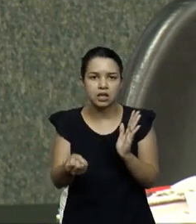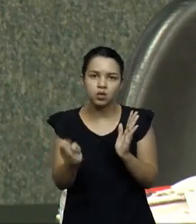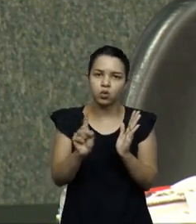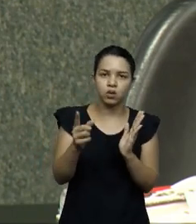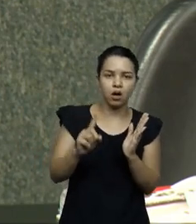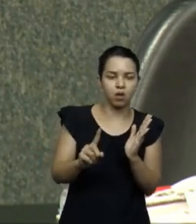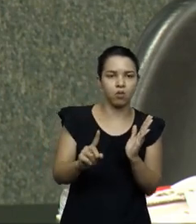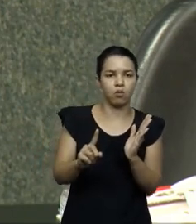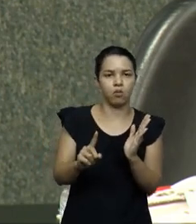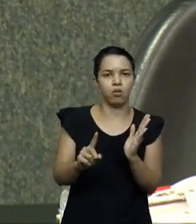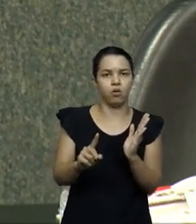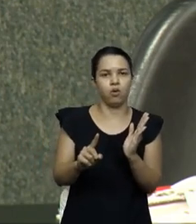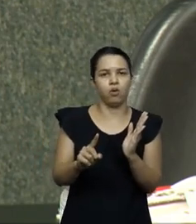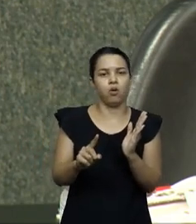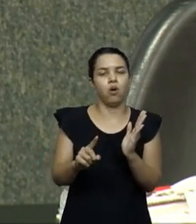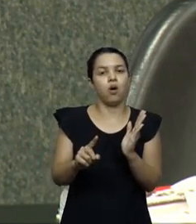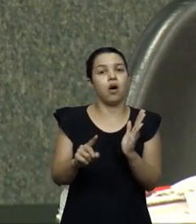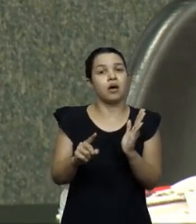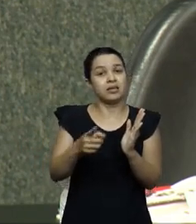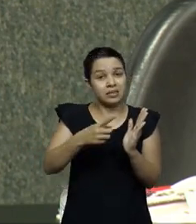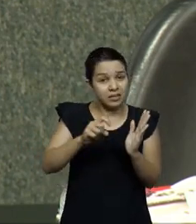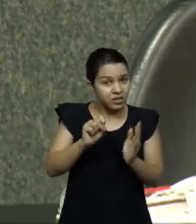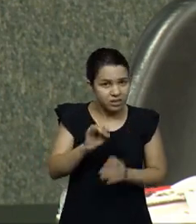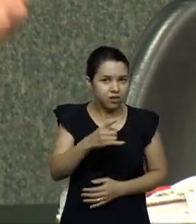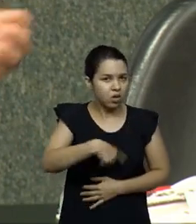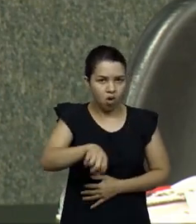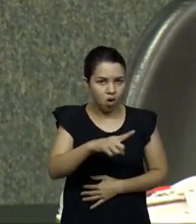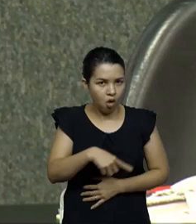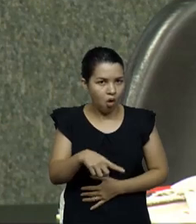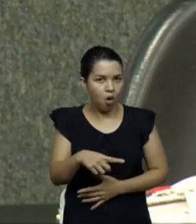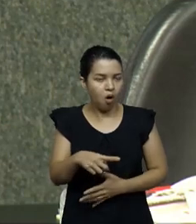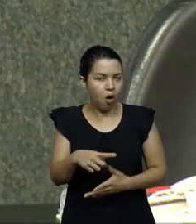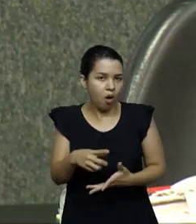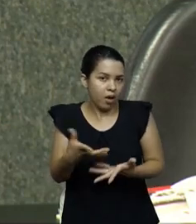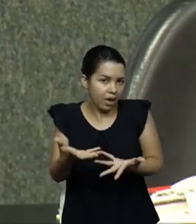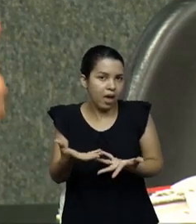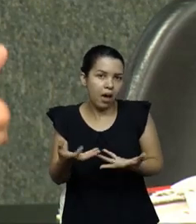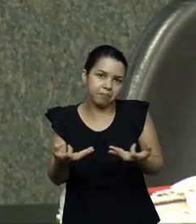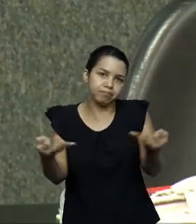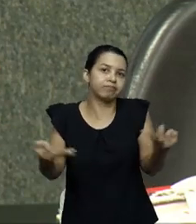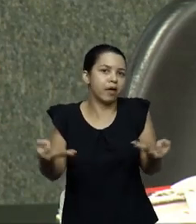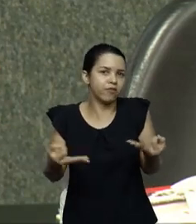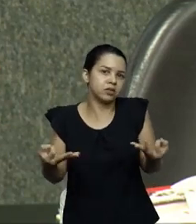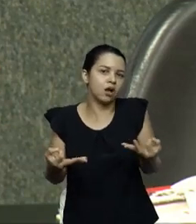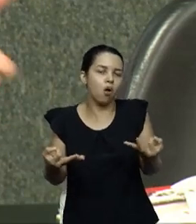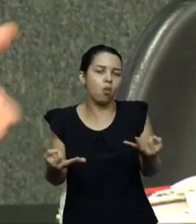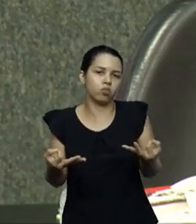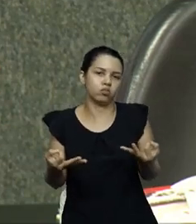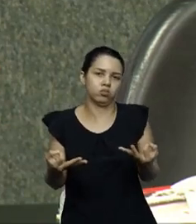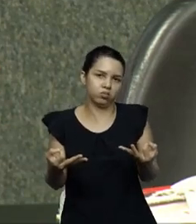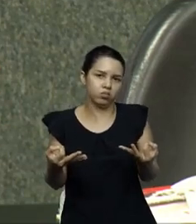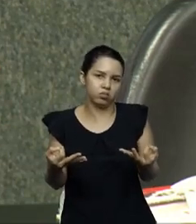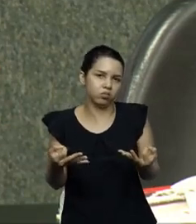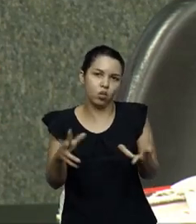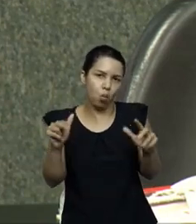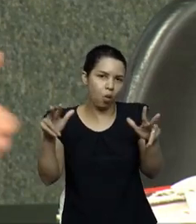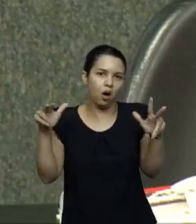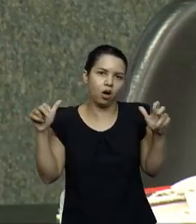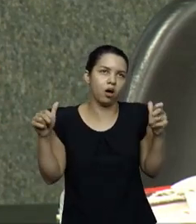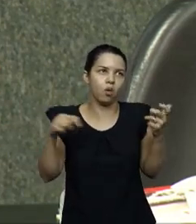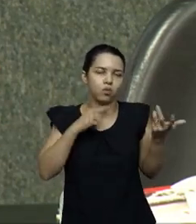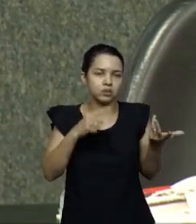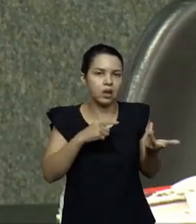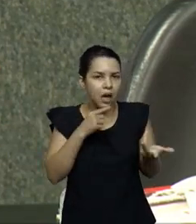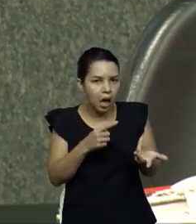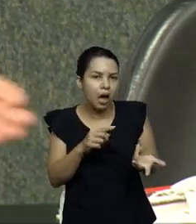e m nesse sentido buscar aí óbvio que perfeição e nós nunca teremos sempre